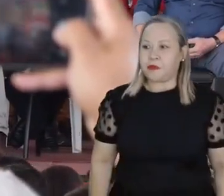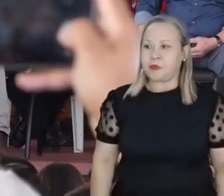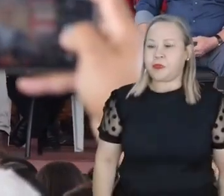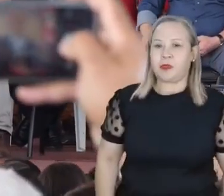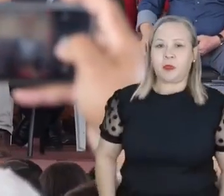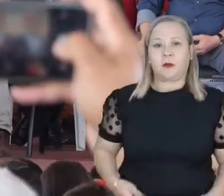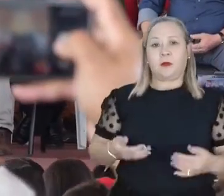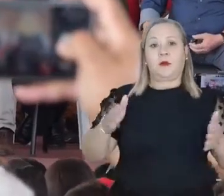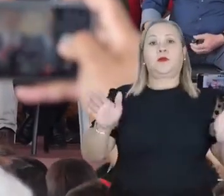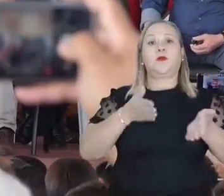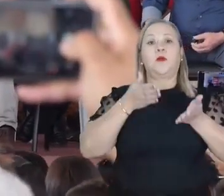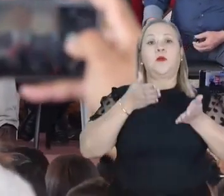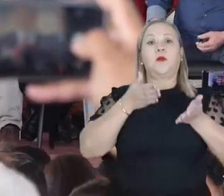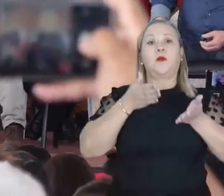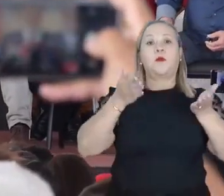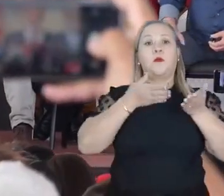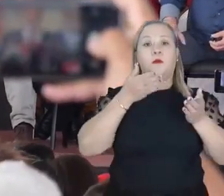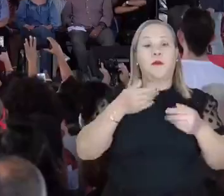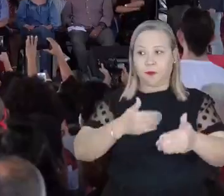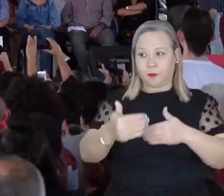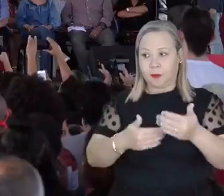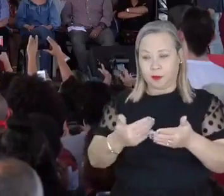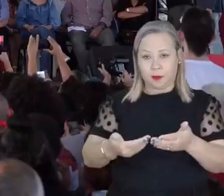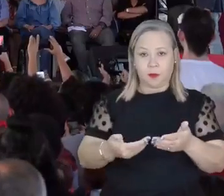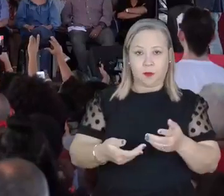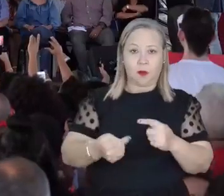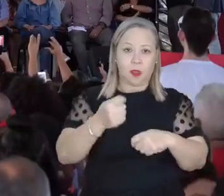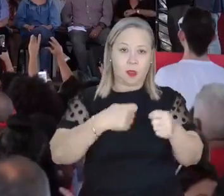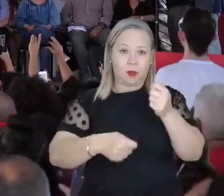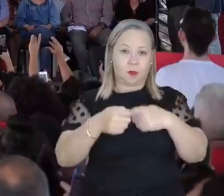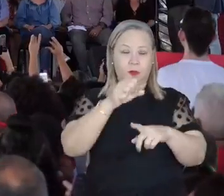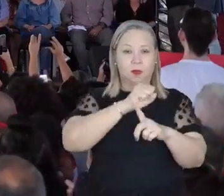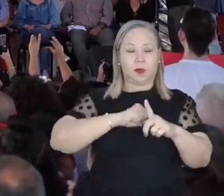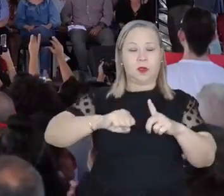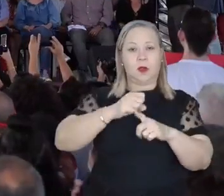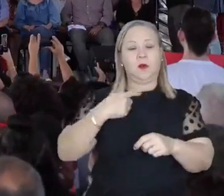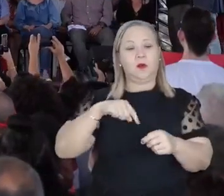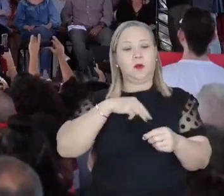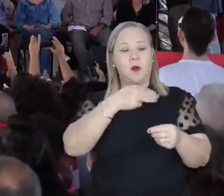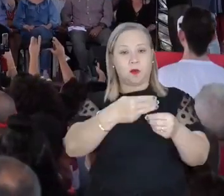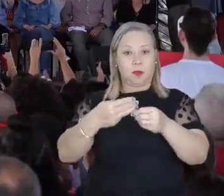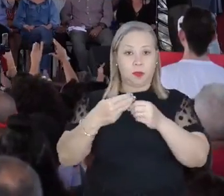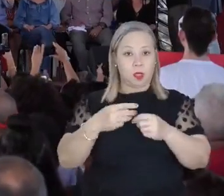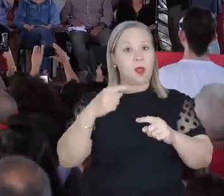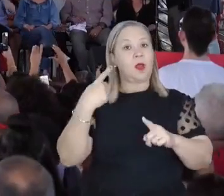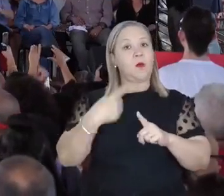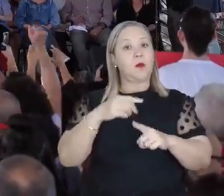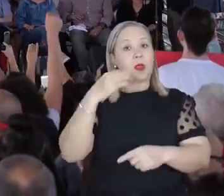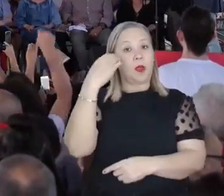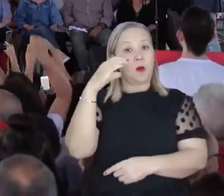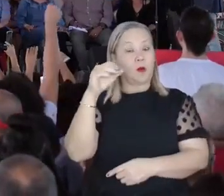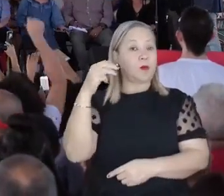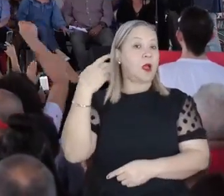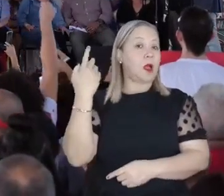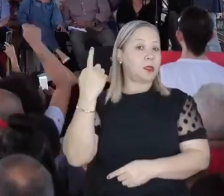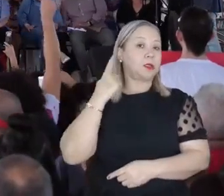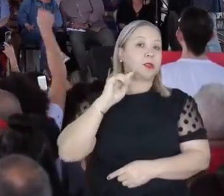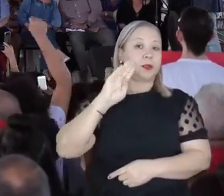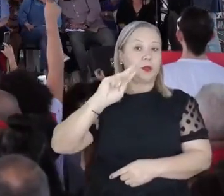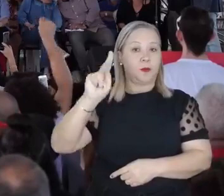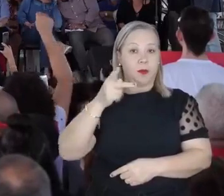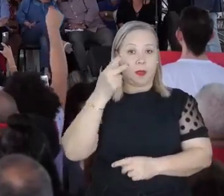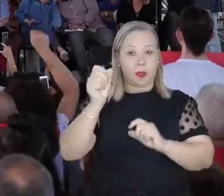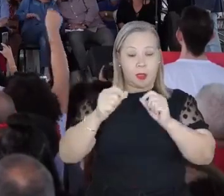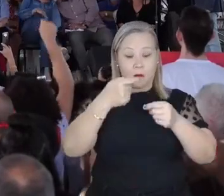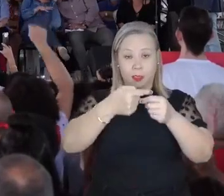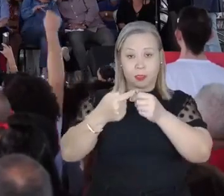nosso município. Porque Contagem ainda continua sendo uma das cidades mais industrializadas do